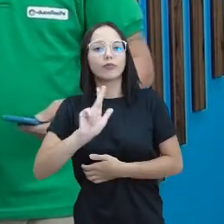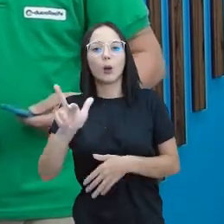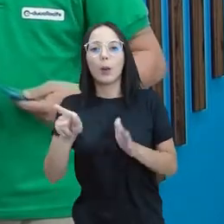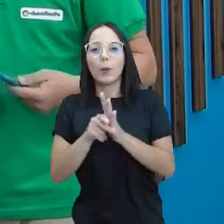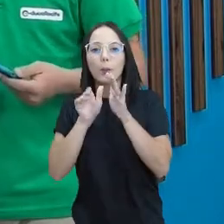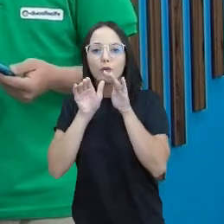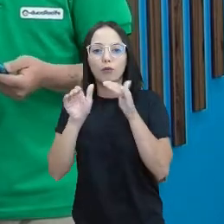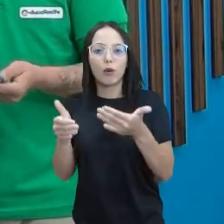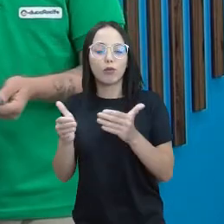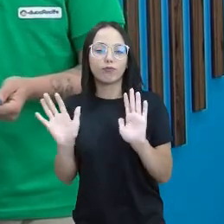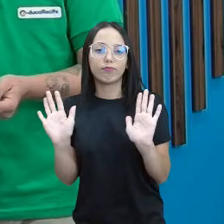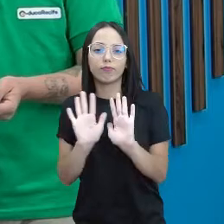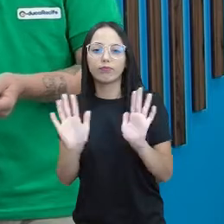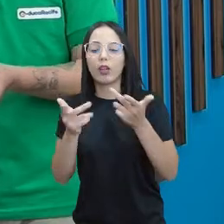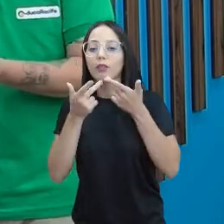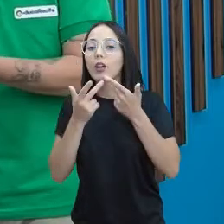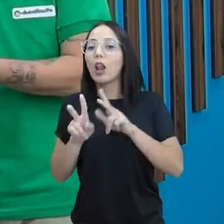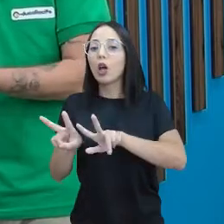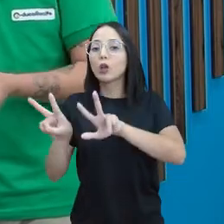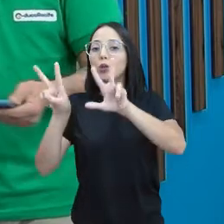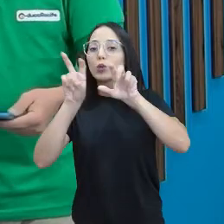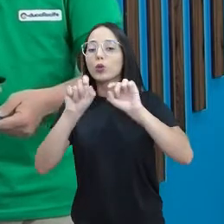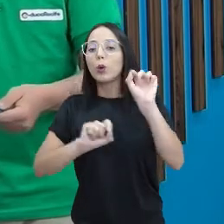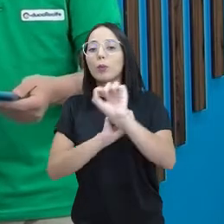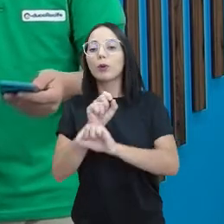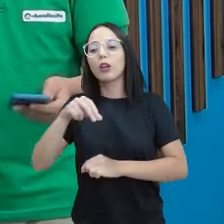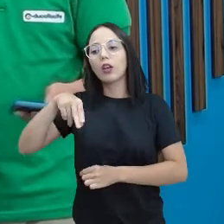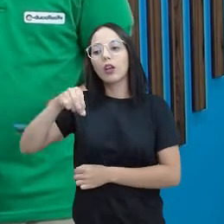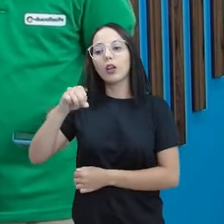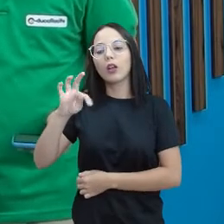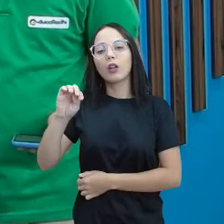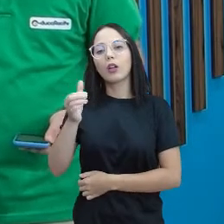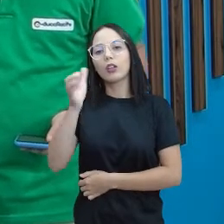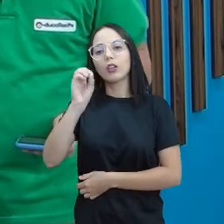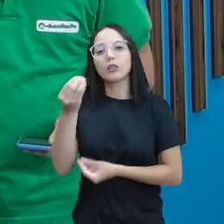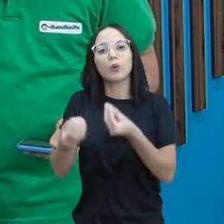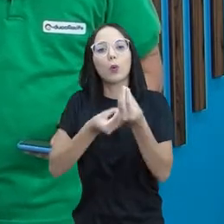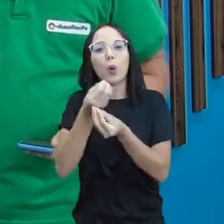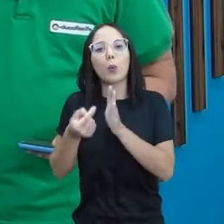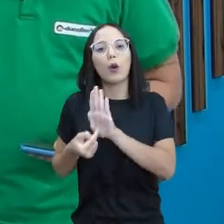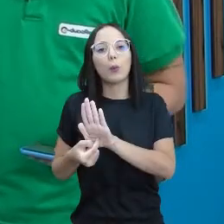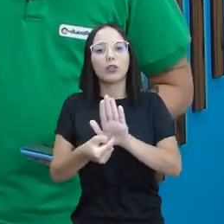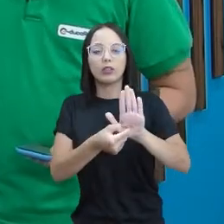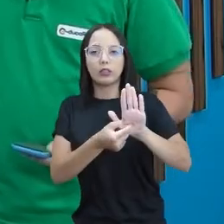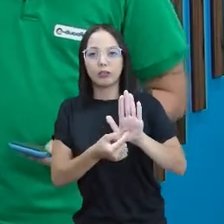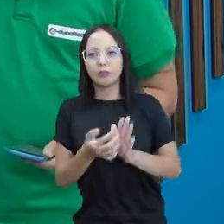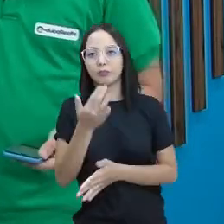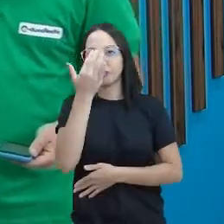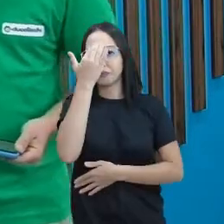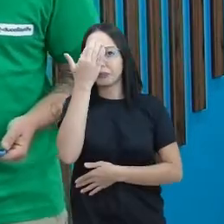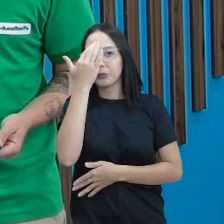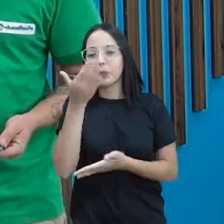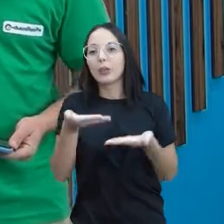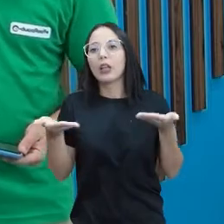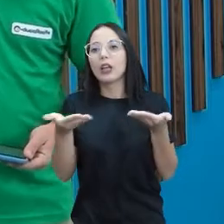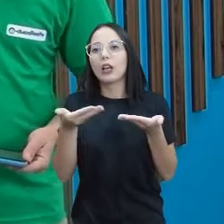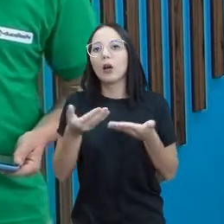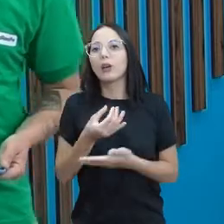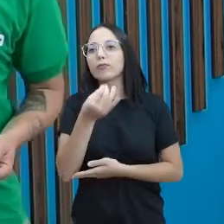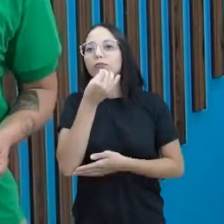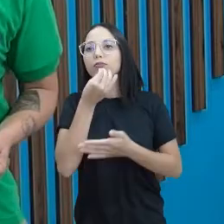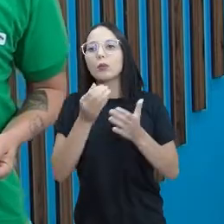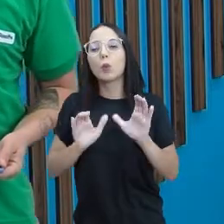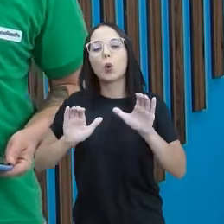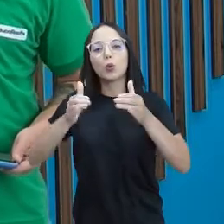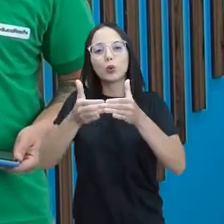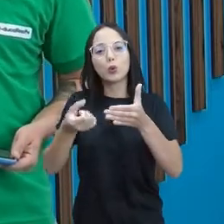gente vai falar mais exclusivamente da notação, como é que é essa representação. Então, passando para você ter agora o